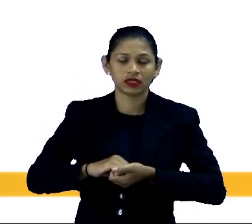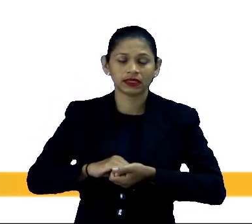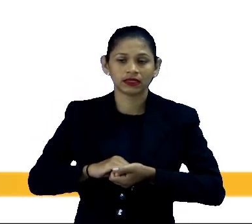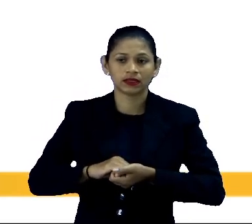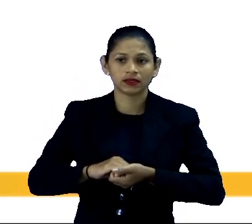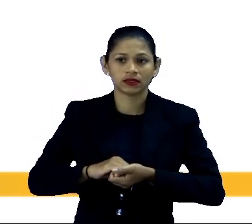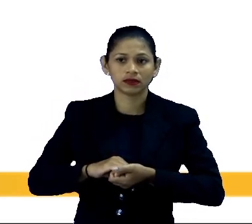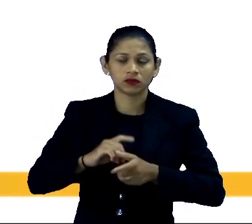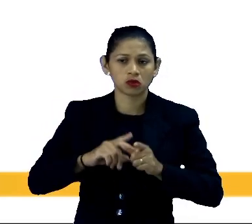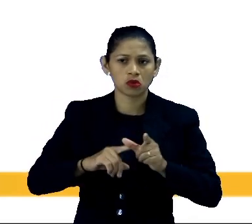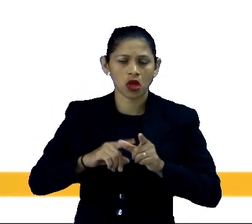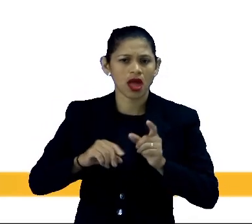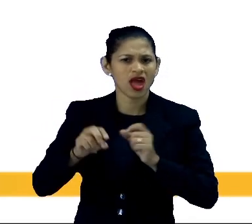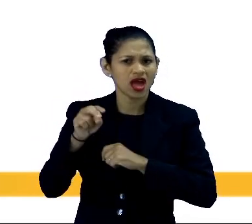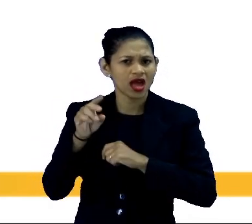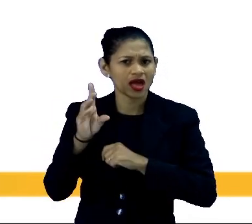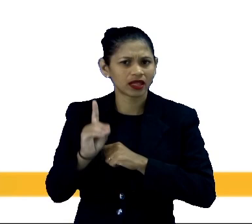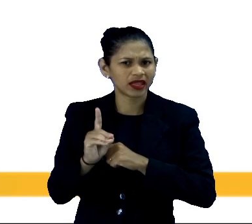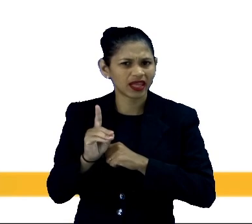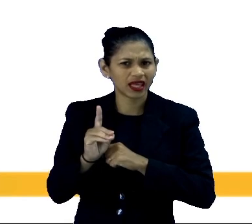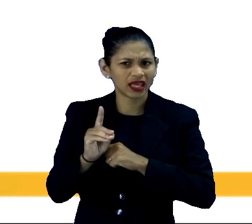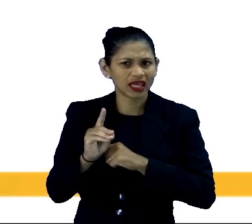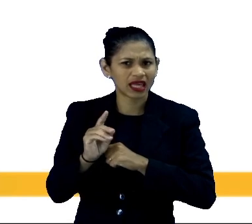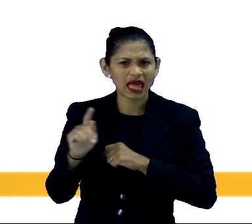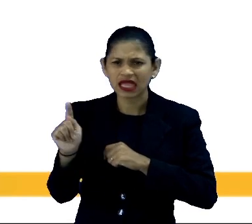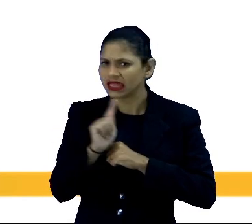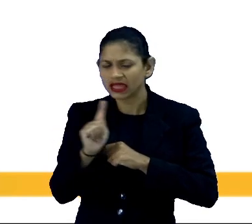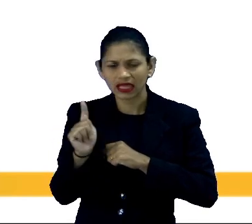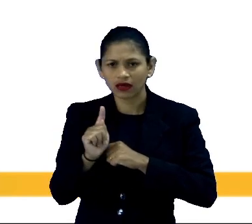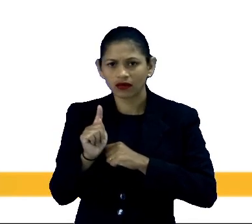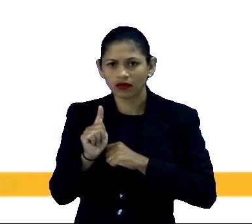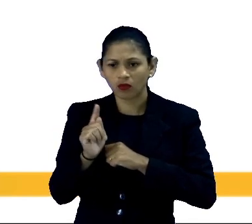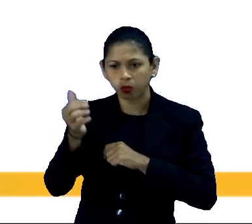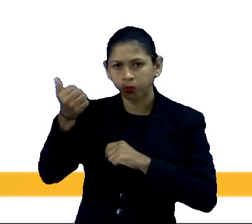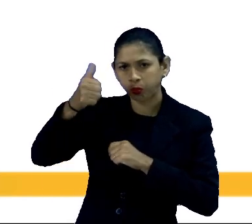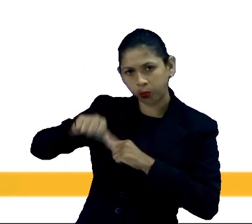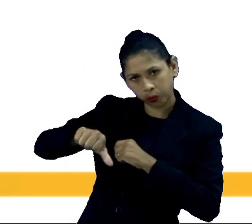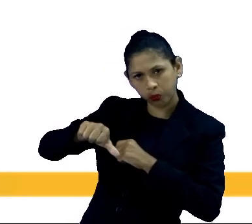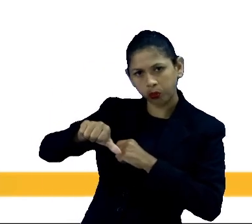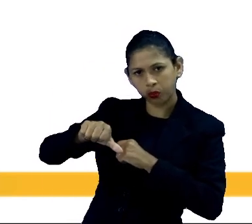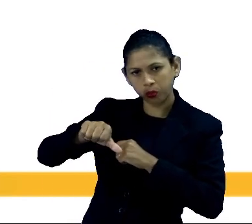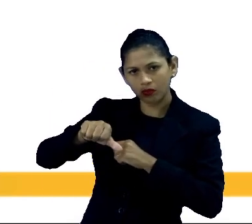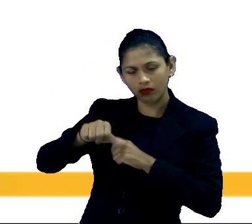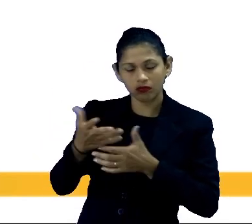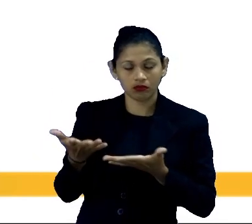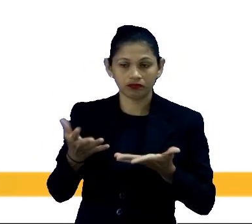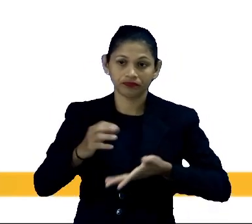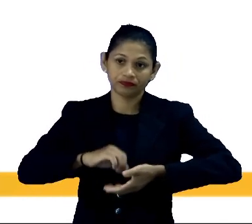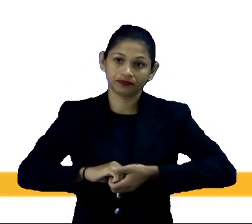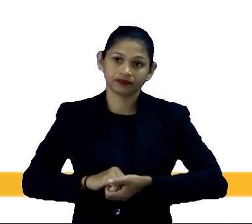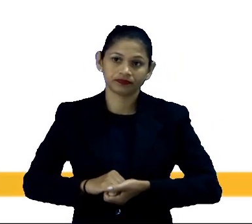não. Verbo de negação. Né? Então, seria, por eliminação, somente a letra